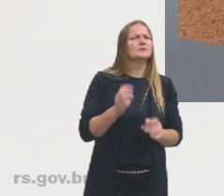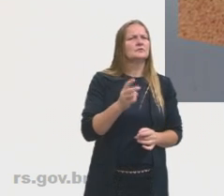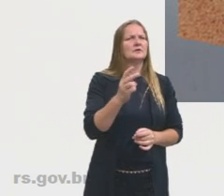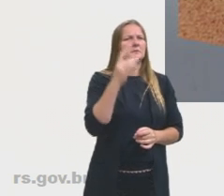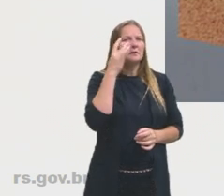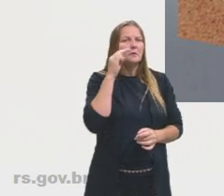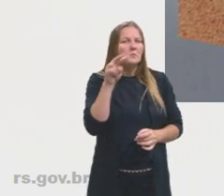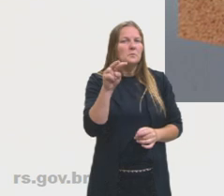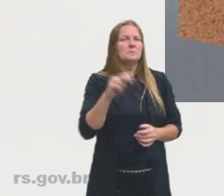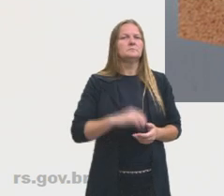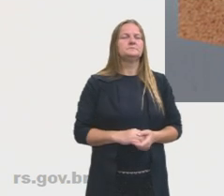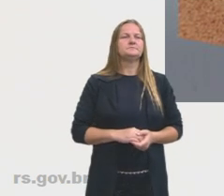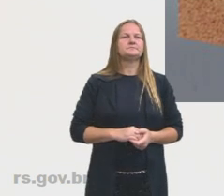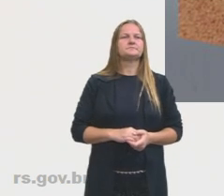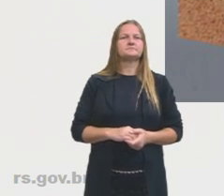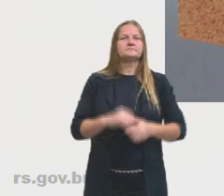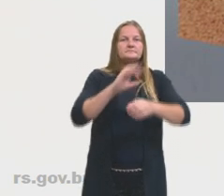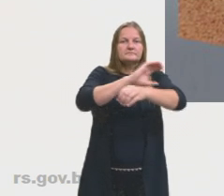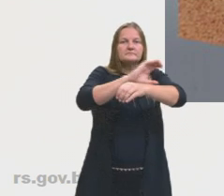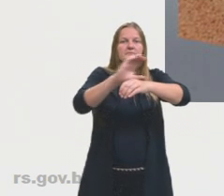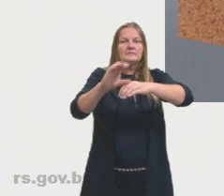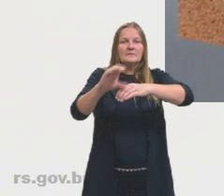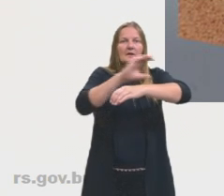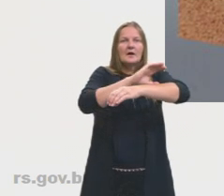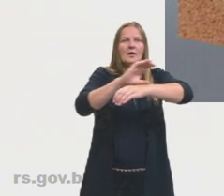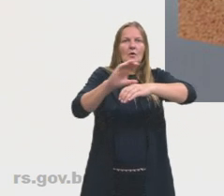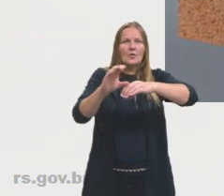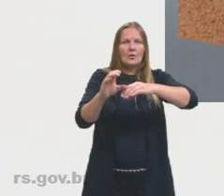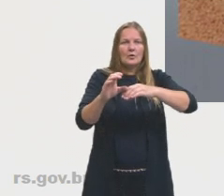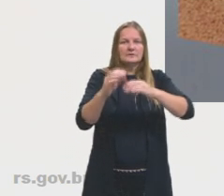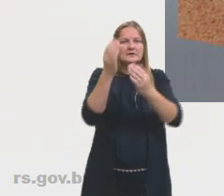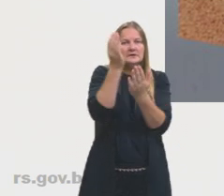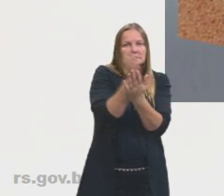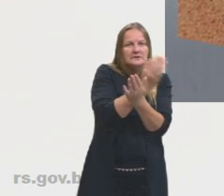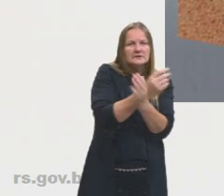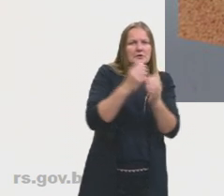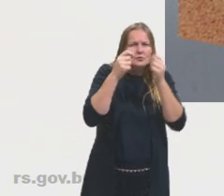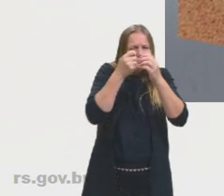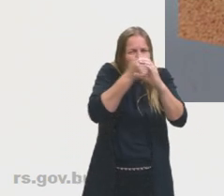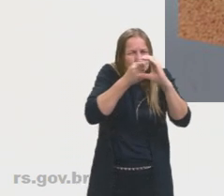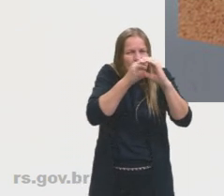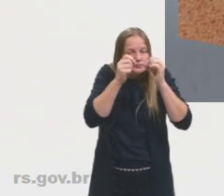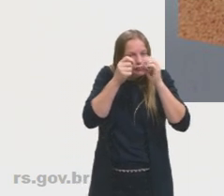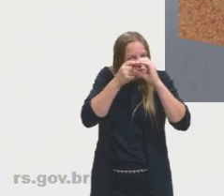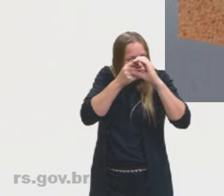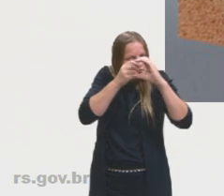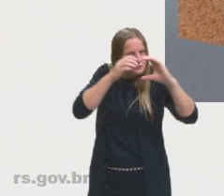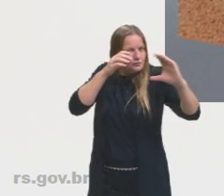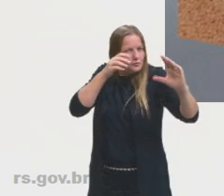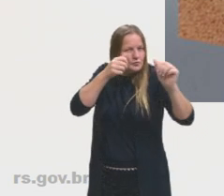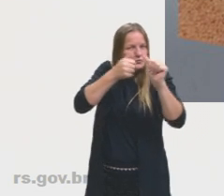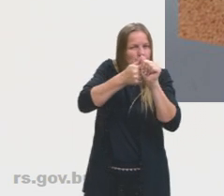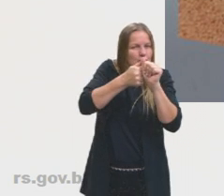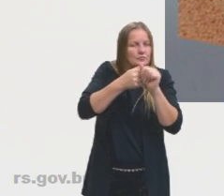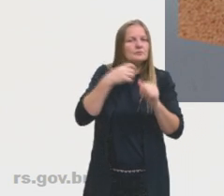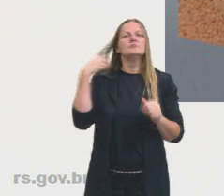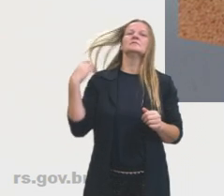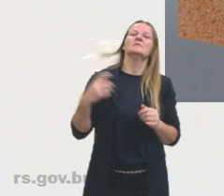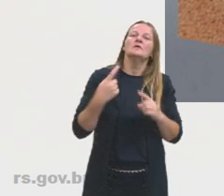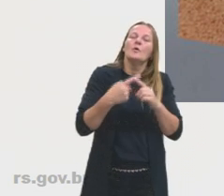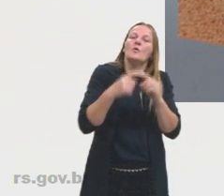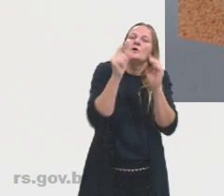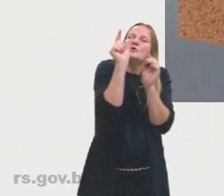E aí Joia entrando na crosta a crosta ela tem também uma forma ser um pouco mais